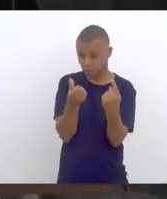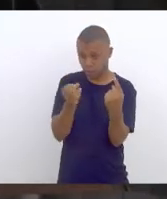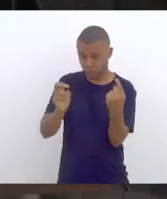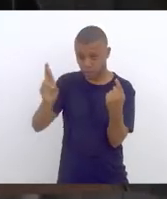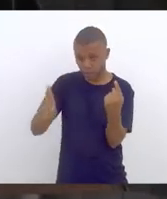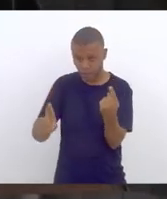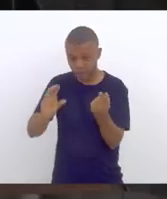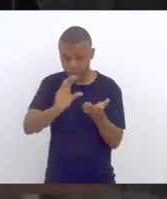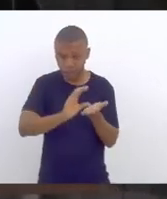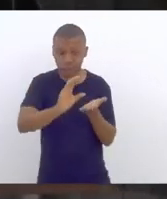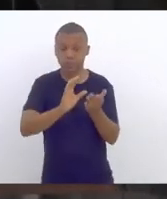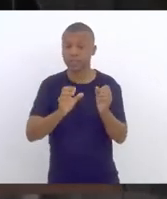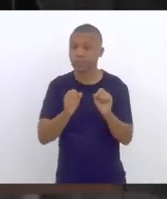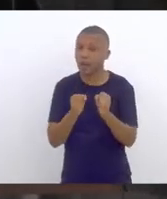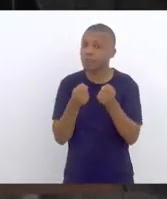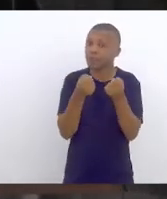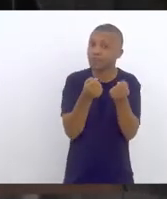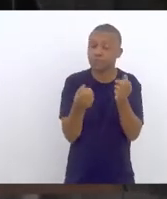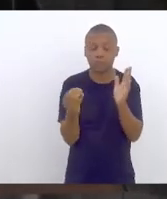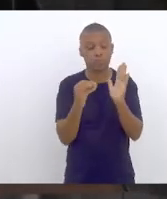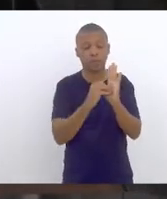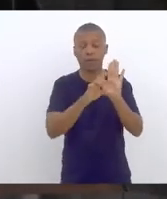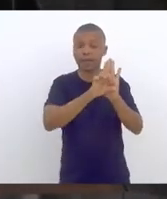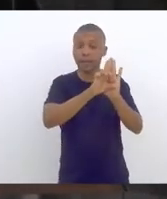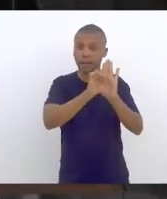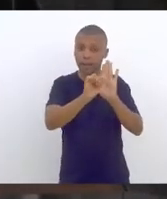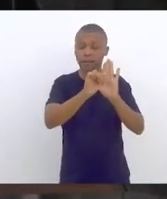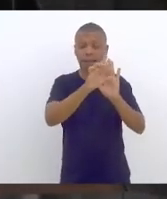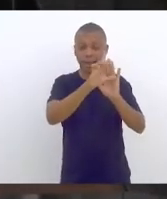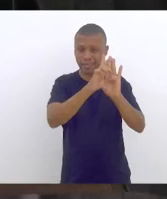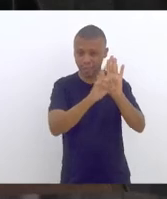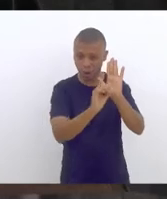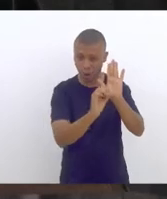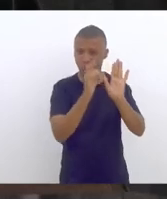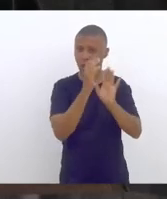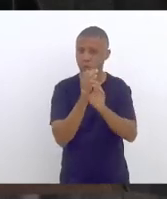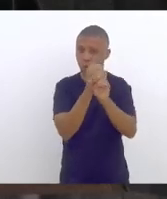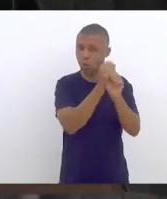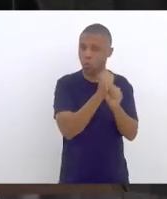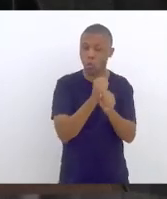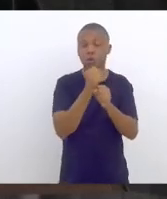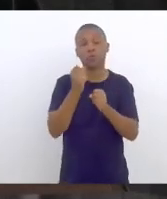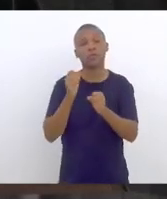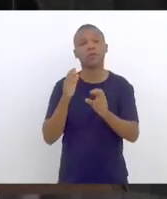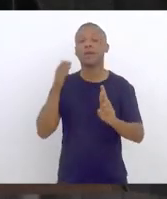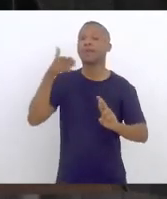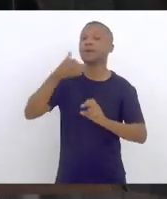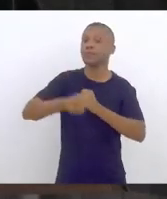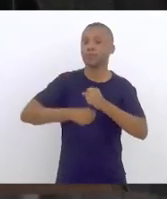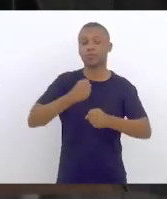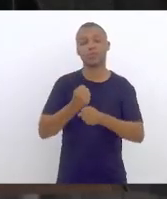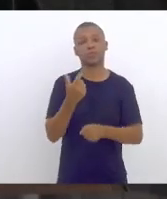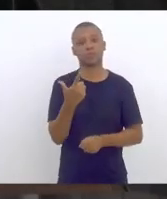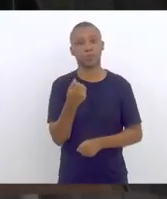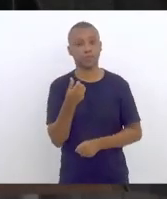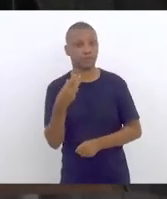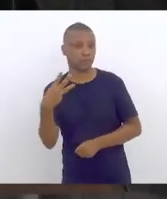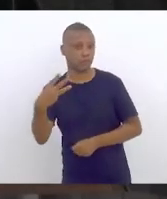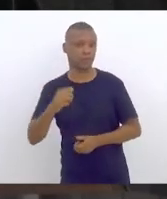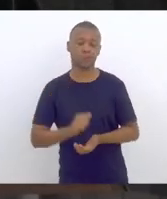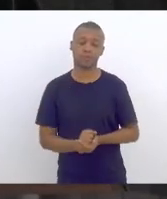estejam assegurados na peça orçamentária para o ano de 2023 mas não é o único ponto de estar com esse de saída